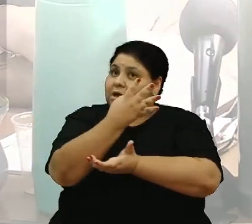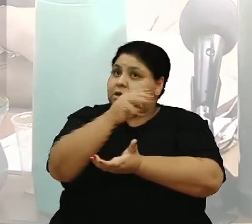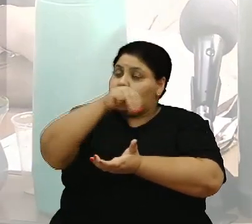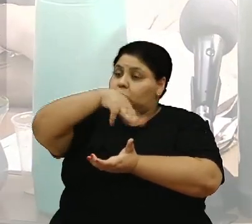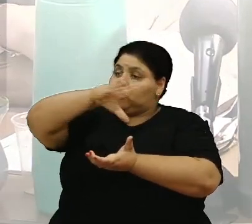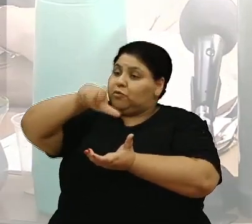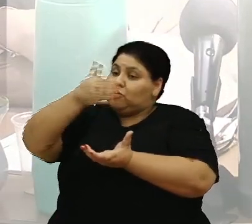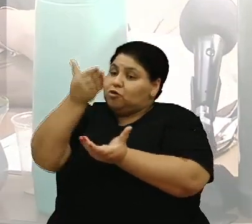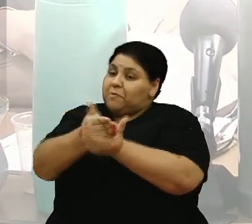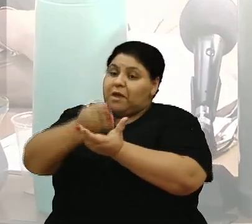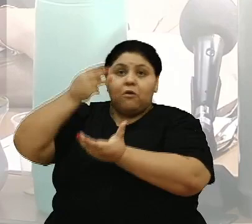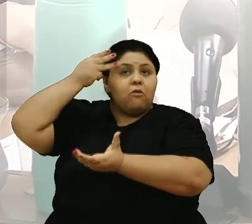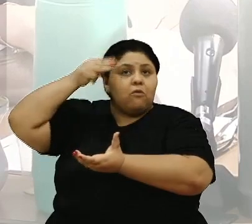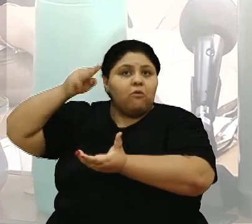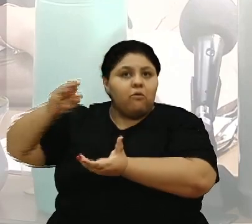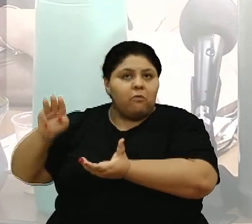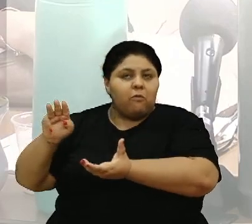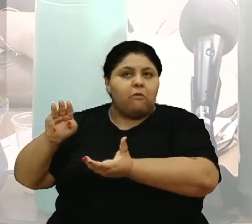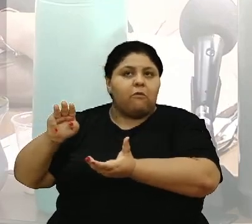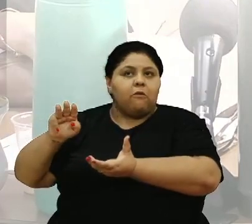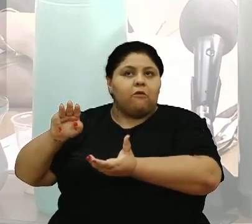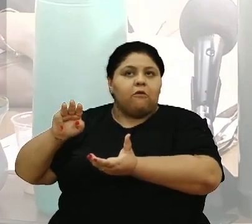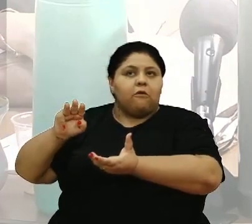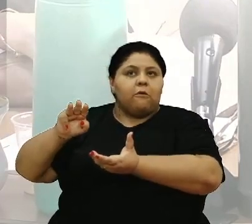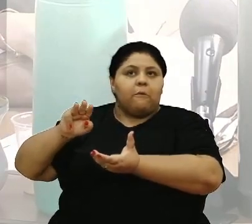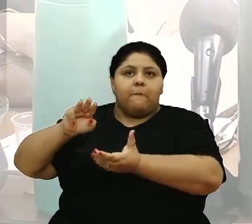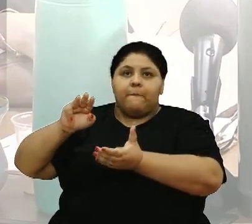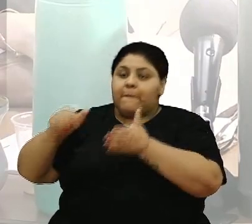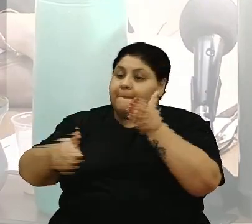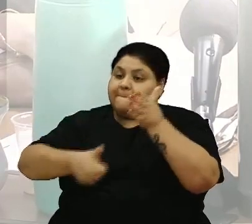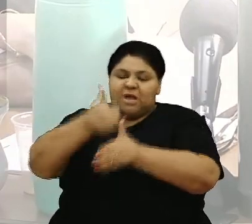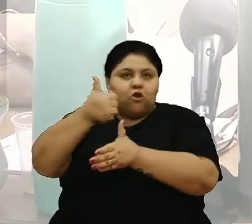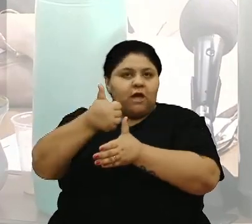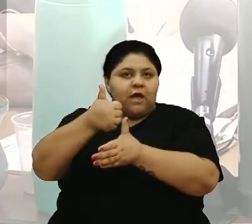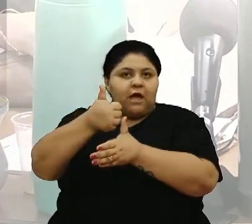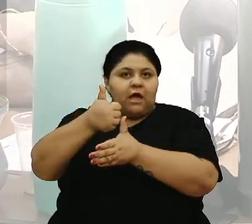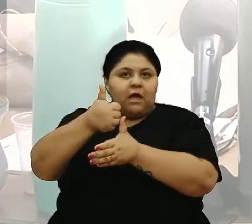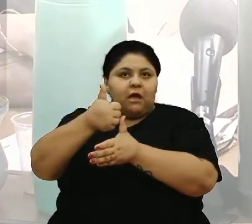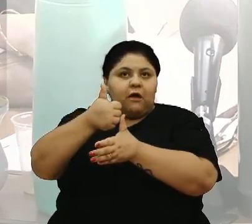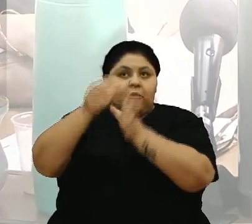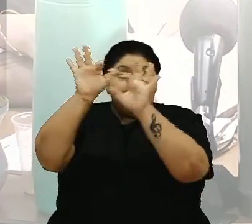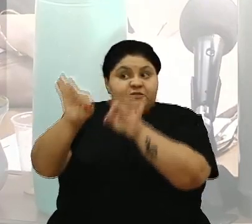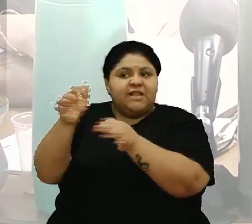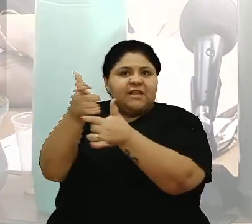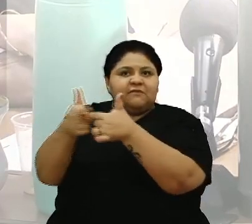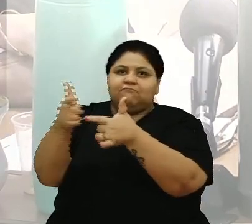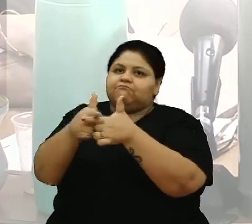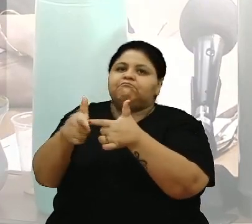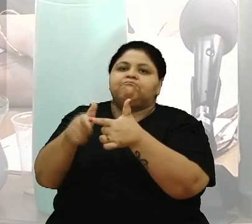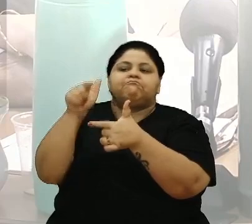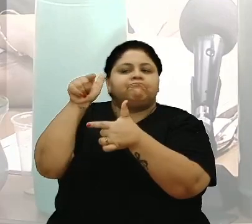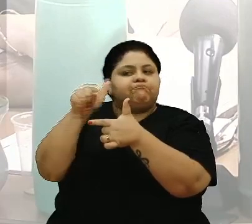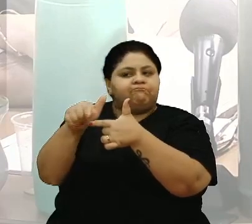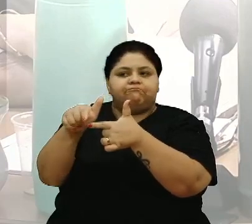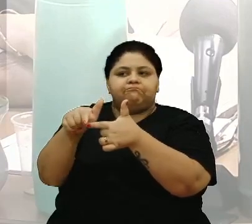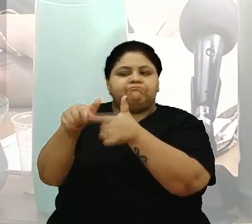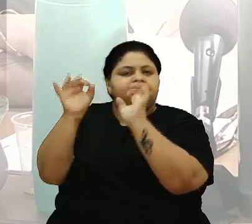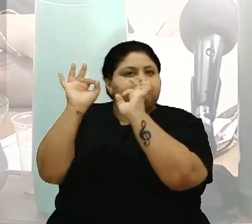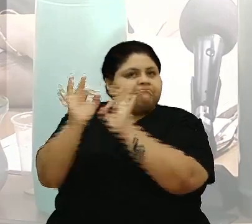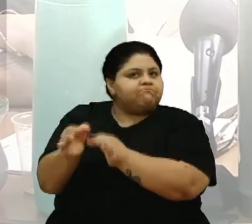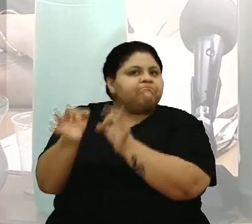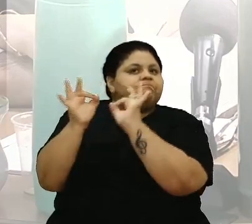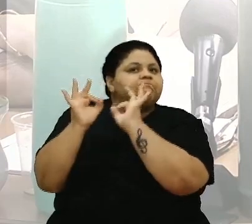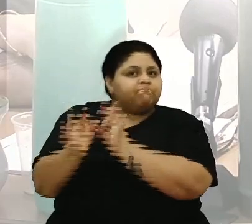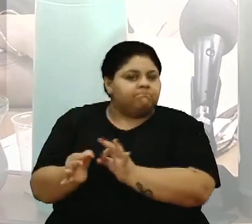o Virvi Ramos, para literalmente solucionar o problema, aí é fantástico,